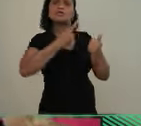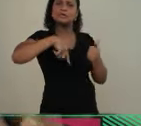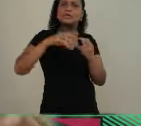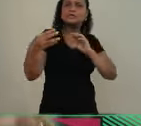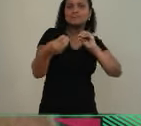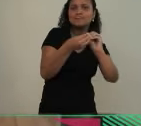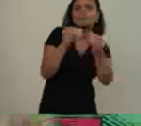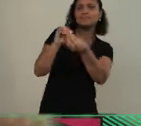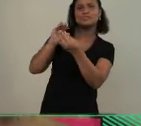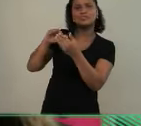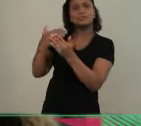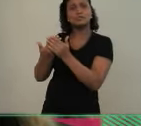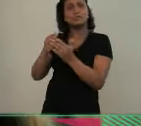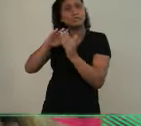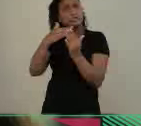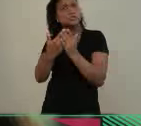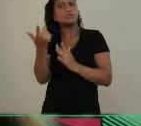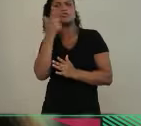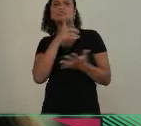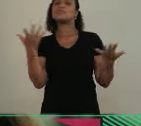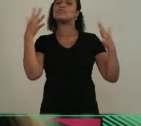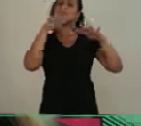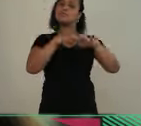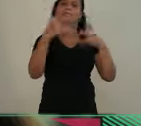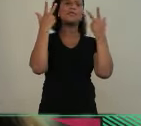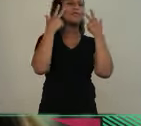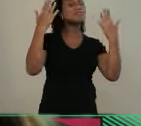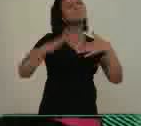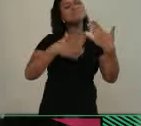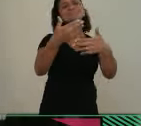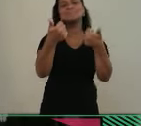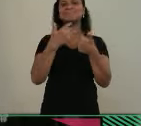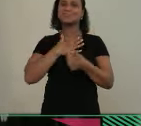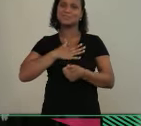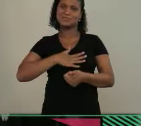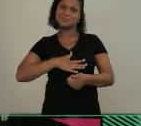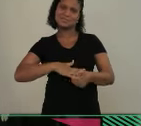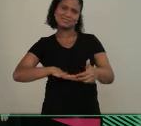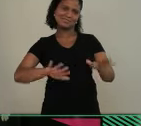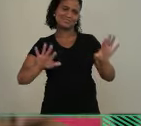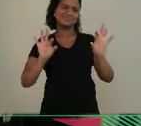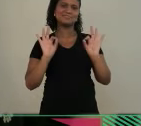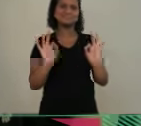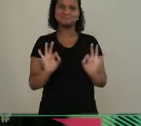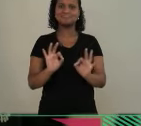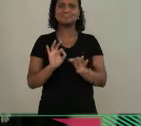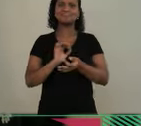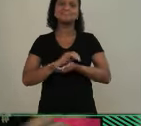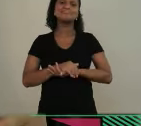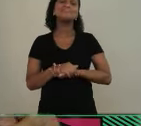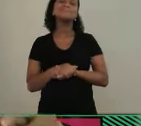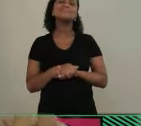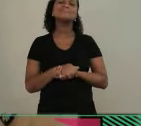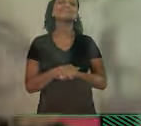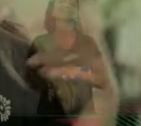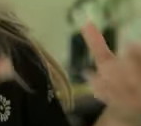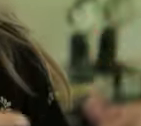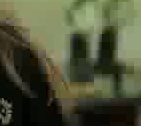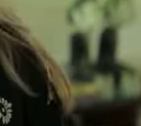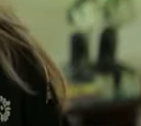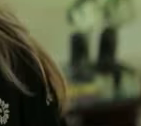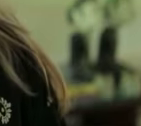grupo de apoio, nós juntamos com o pessoal da escola, que é uma escola que faz uma inclusão